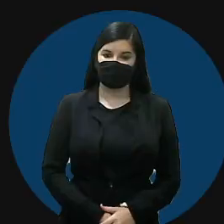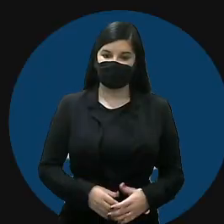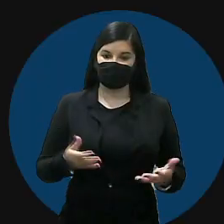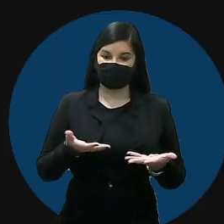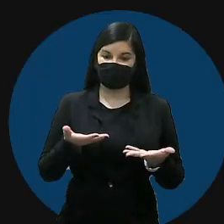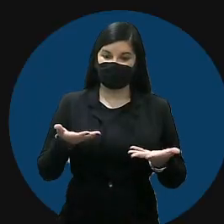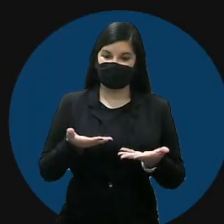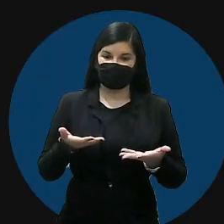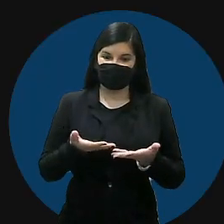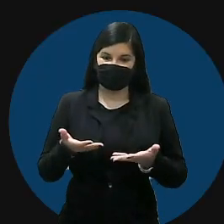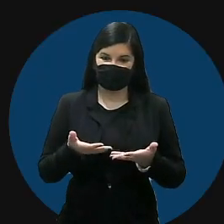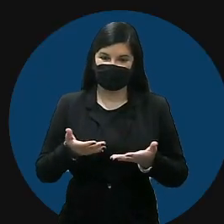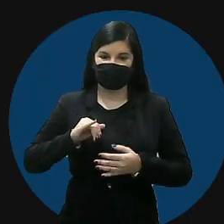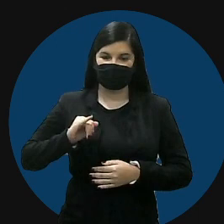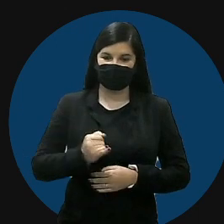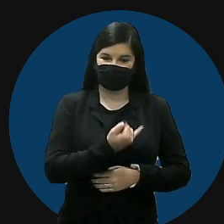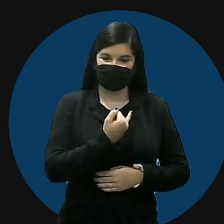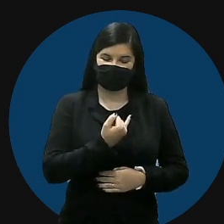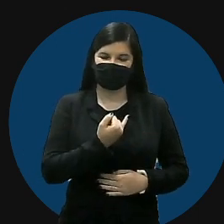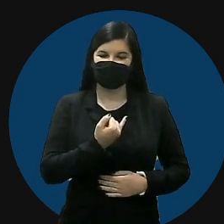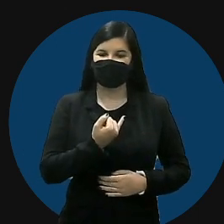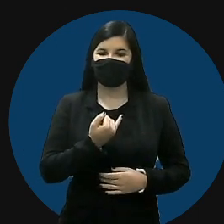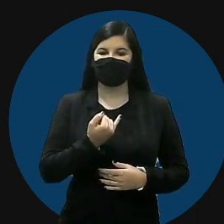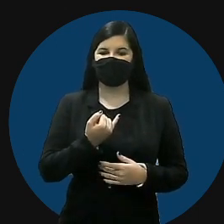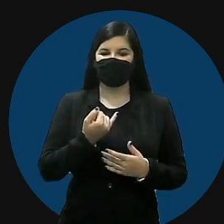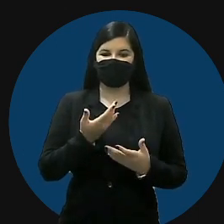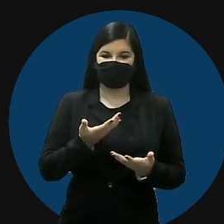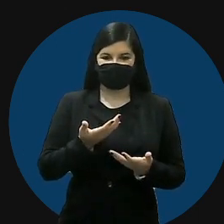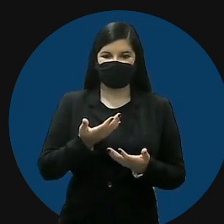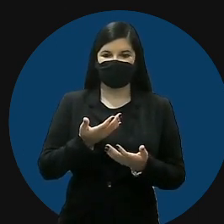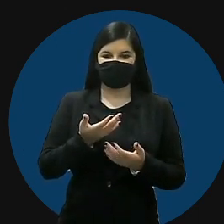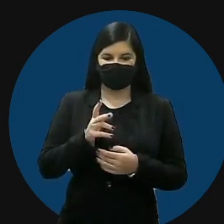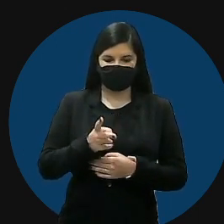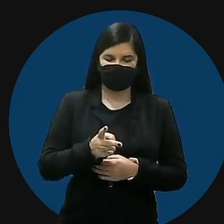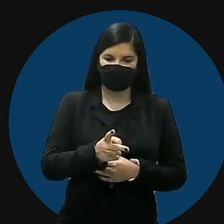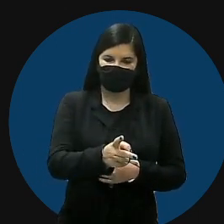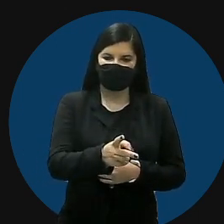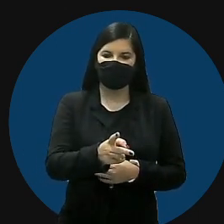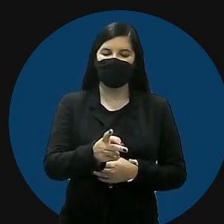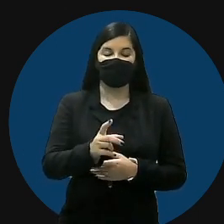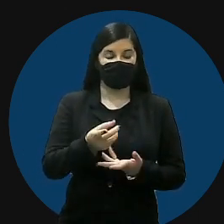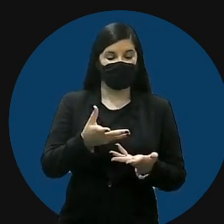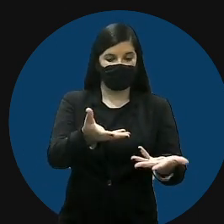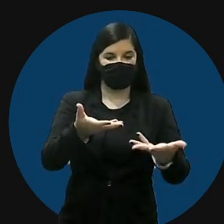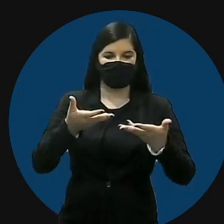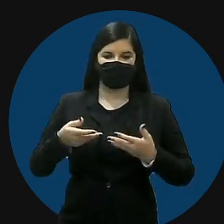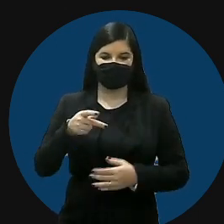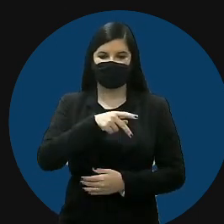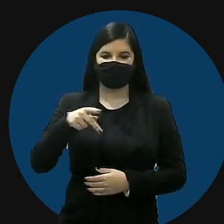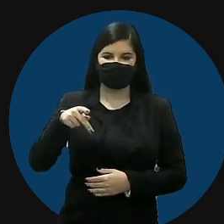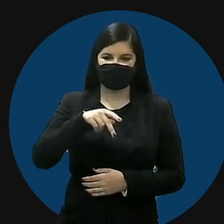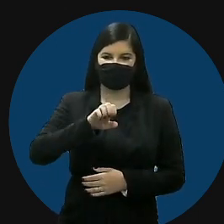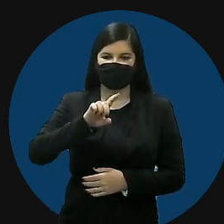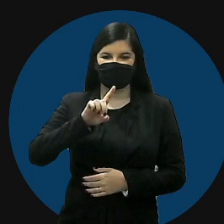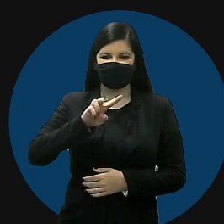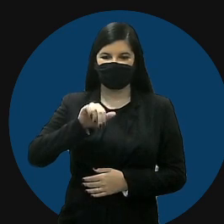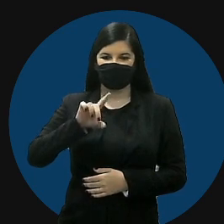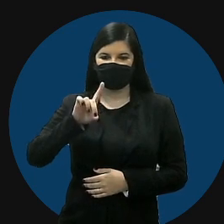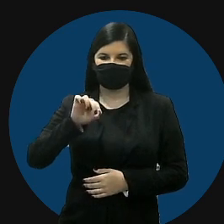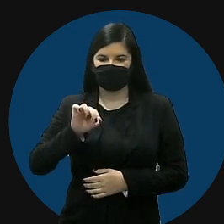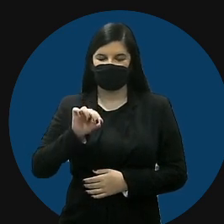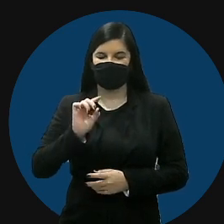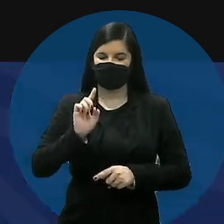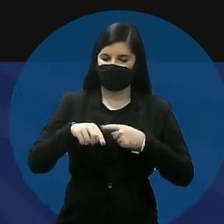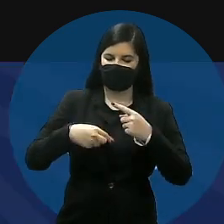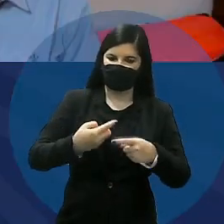agora vamos dar continuidade, né? E seguir, na verdade, vamos convidar o professor Erivaldo Bento. E,